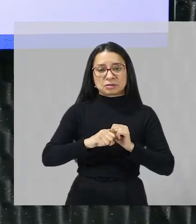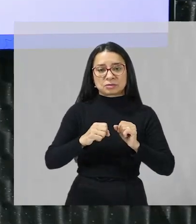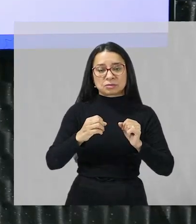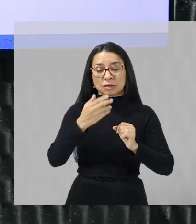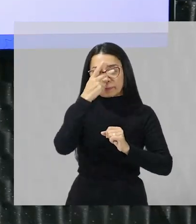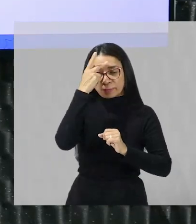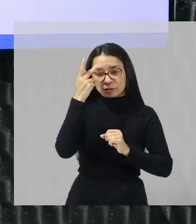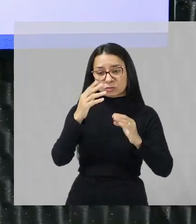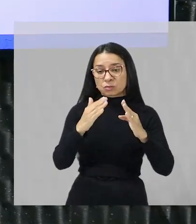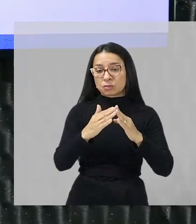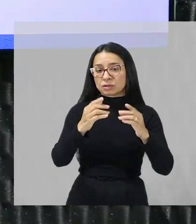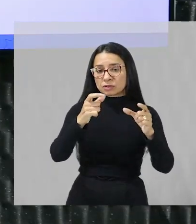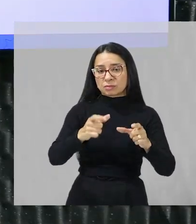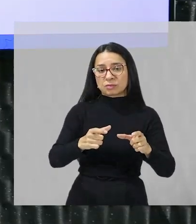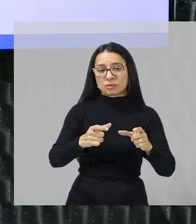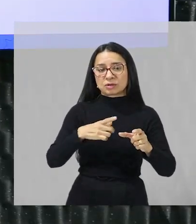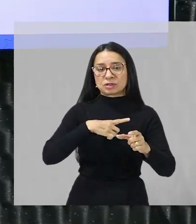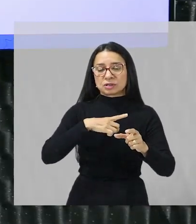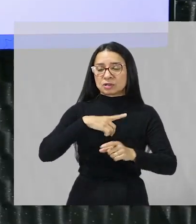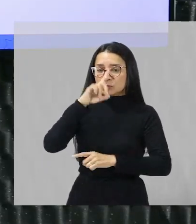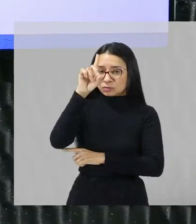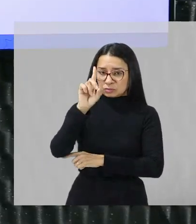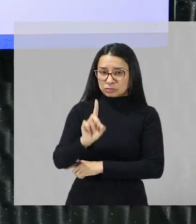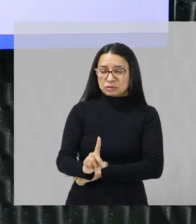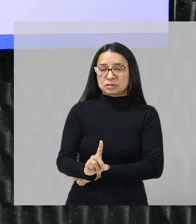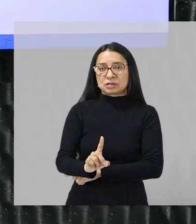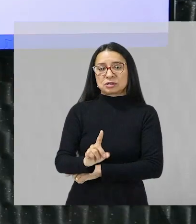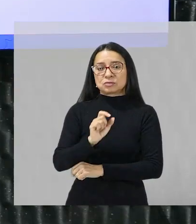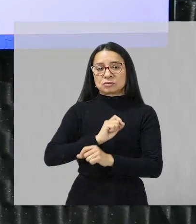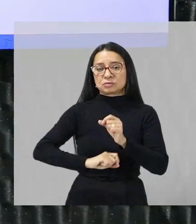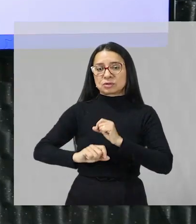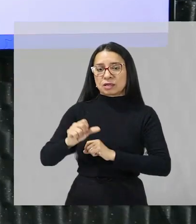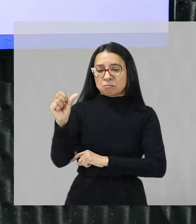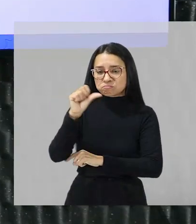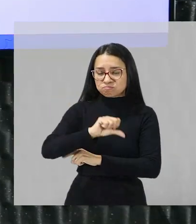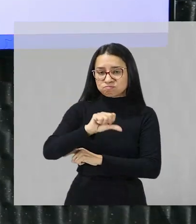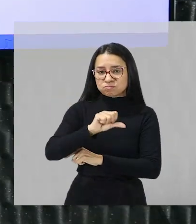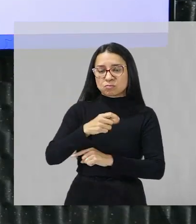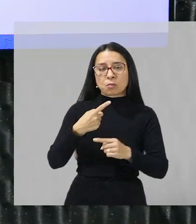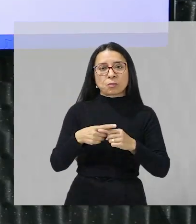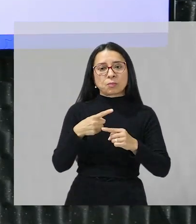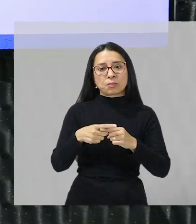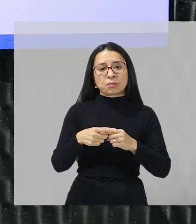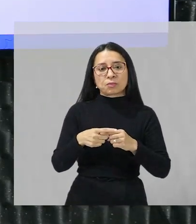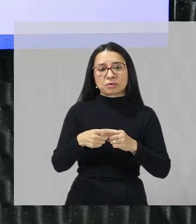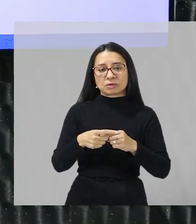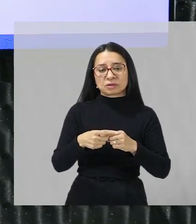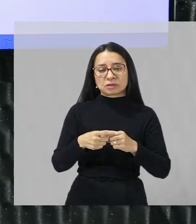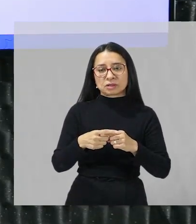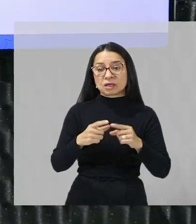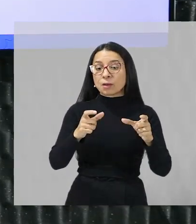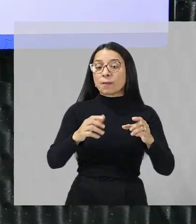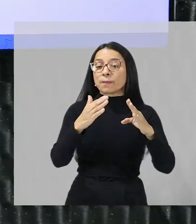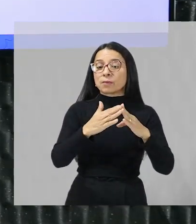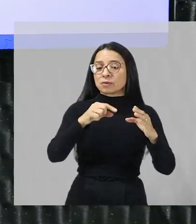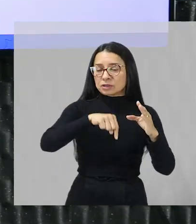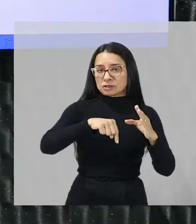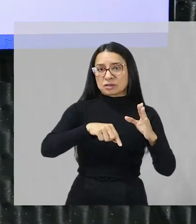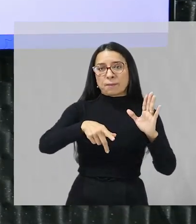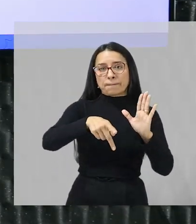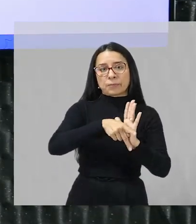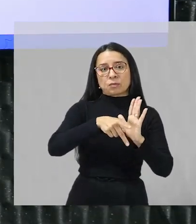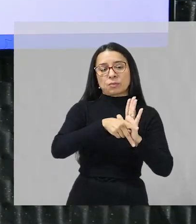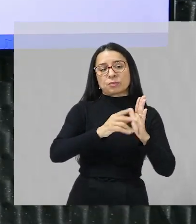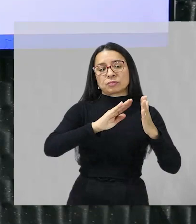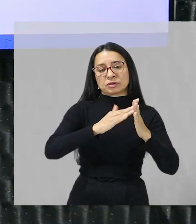é a repressão paterna. Então, nesse caso, a letra A já não serviria como resposta correta. Letra B.